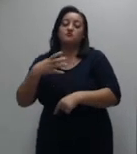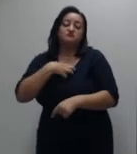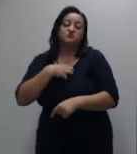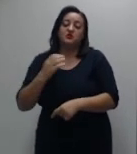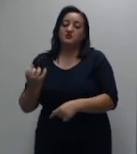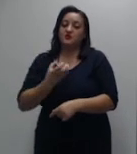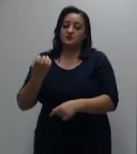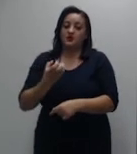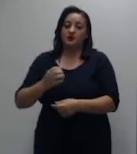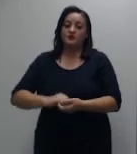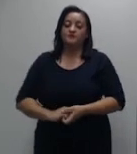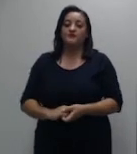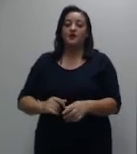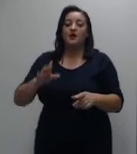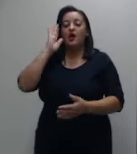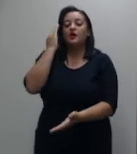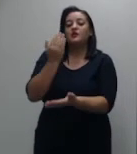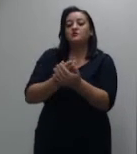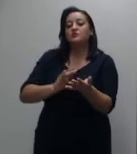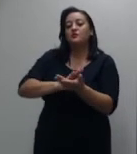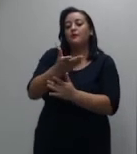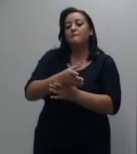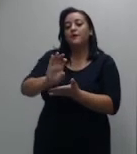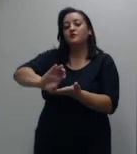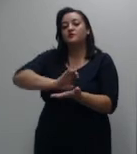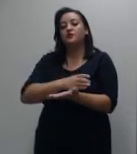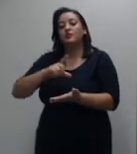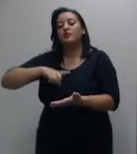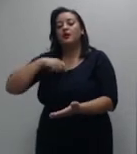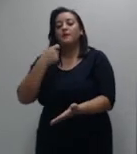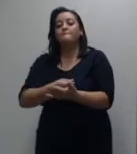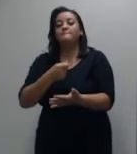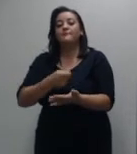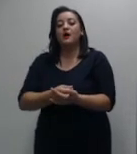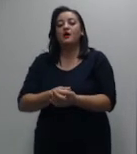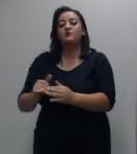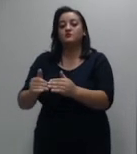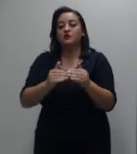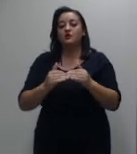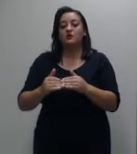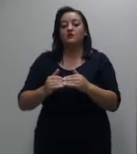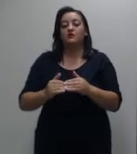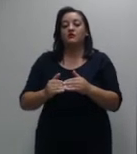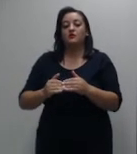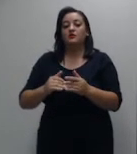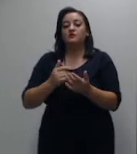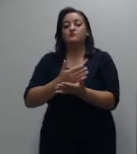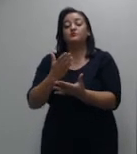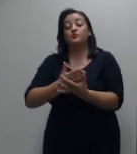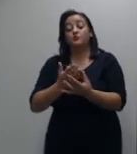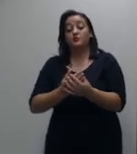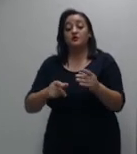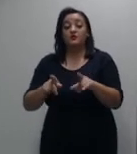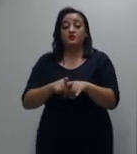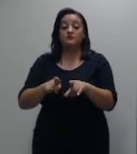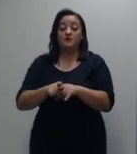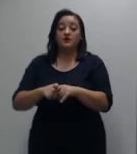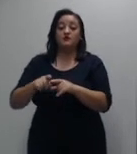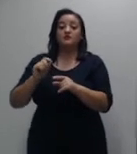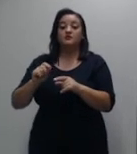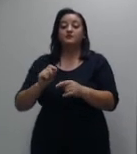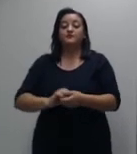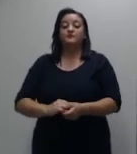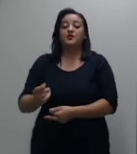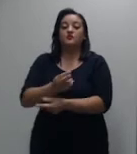acredito que parte daquele investimento tenha sido liquidada o resultado desses atos processuais e do